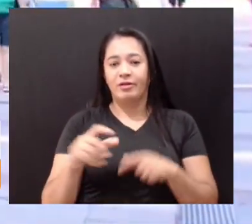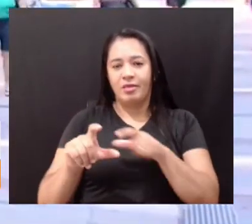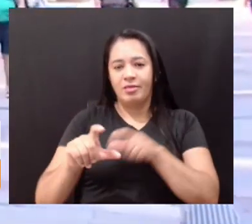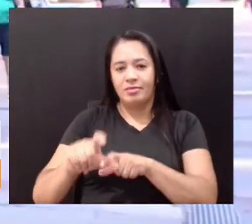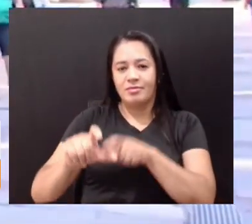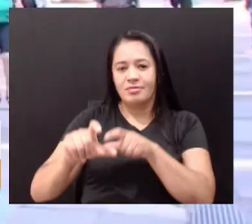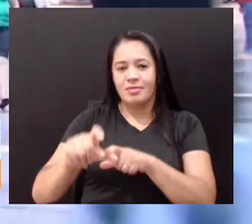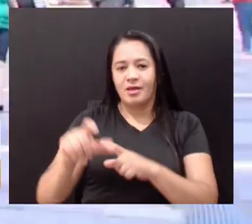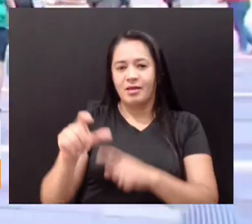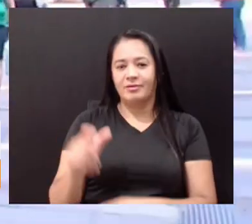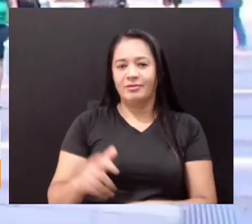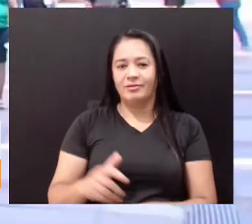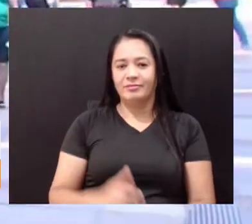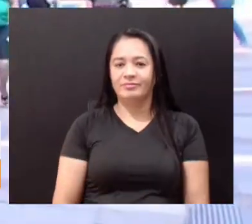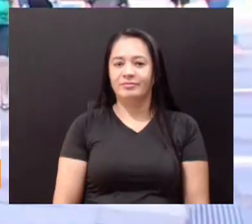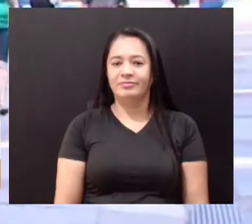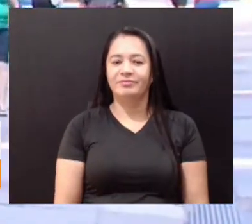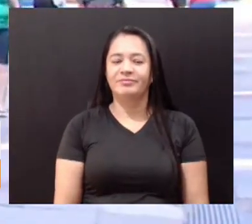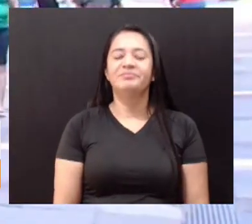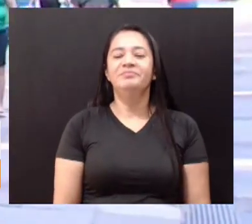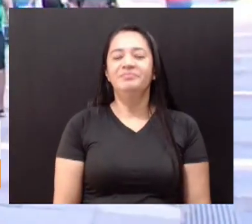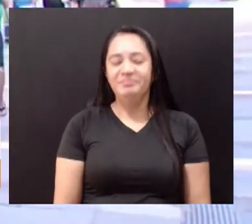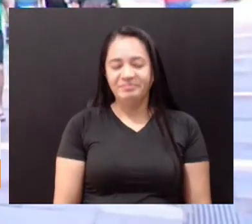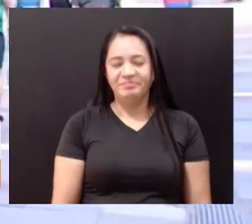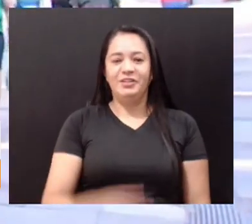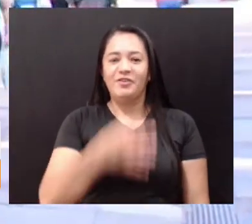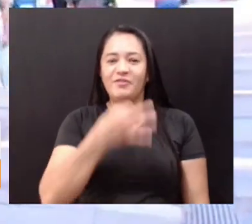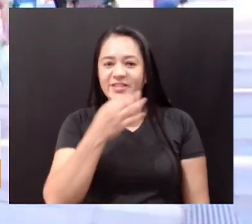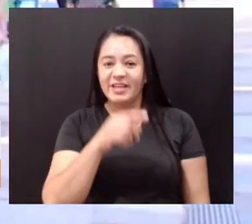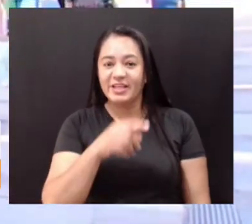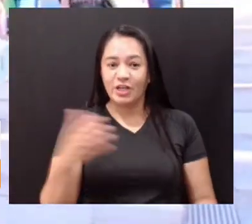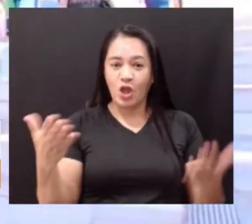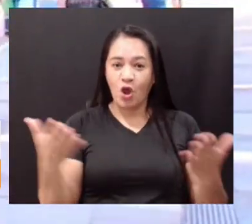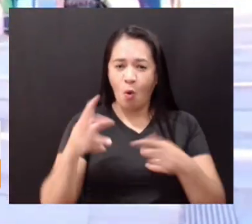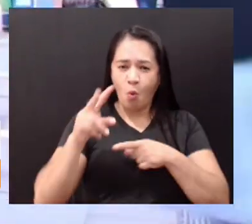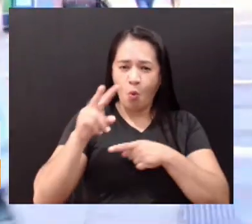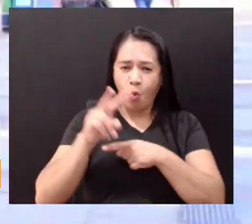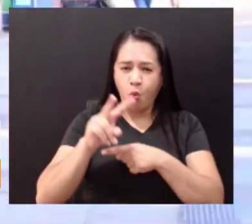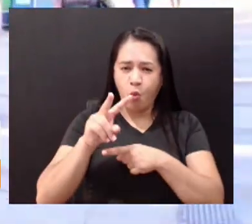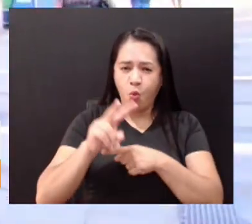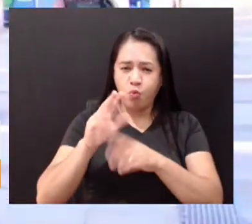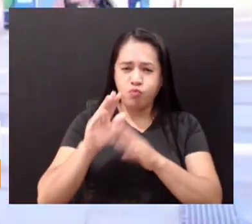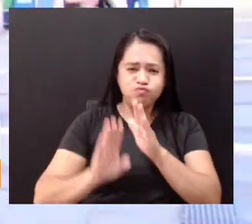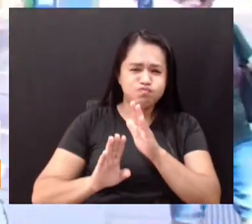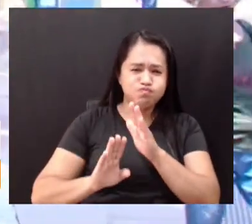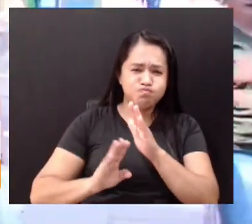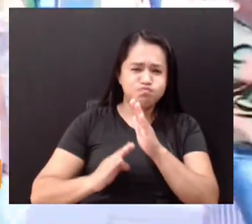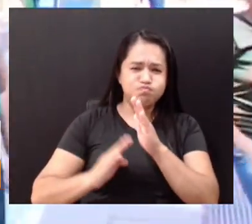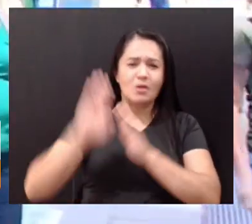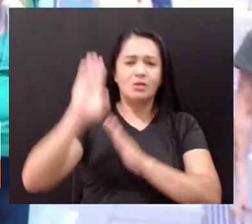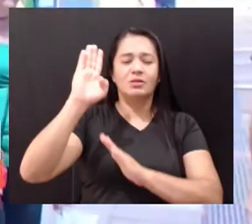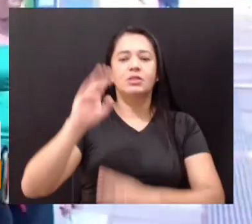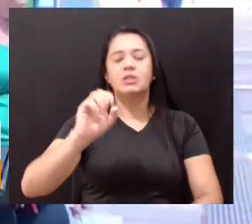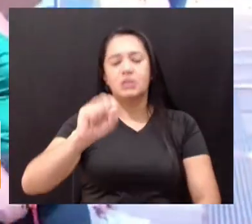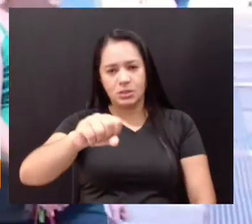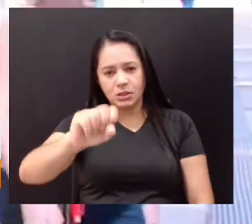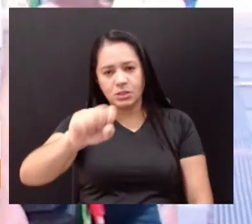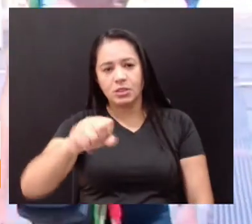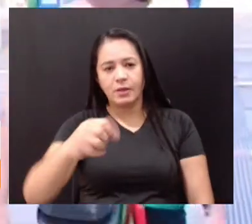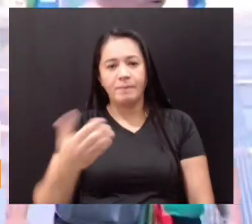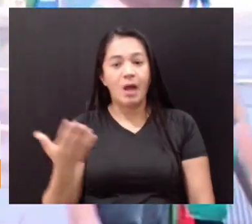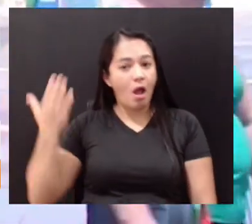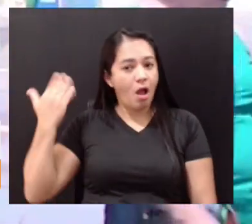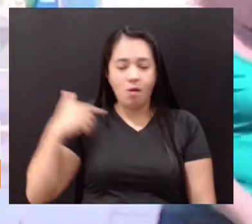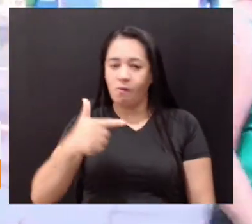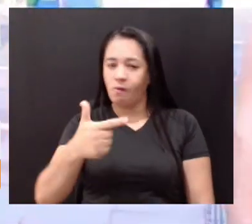vamos dizer assim. Você acha que hoje tem uma proteção, uma super proteção, na verdade? Eu acho que sim. Antigamente os pais,